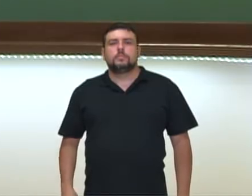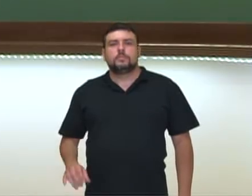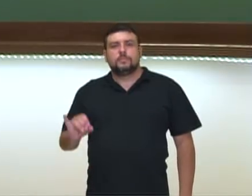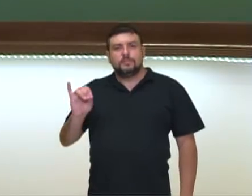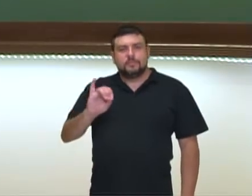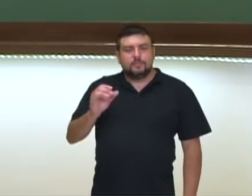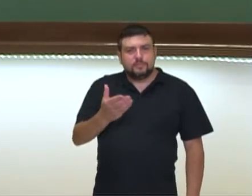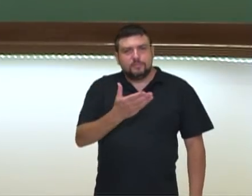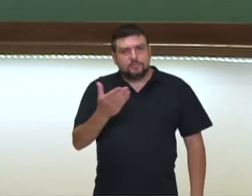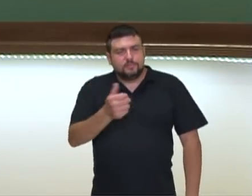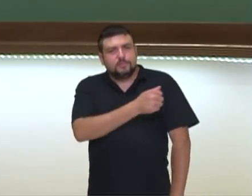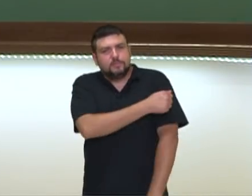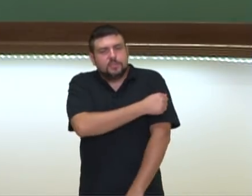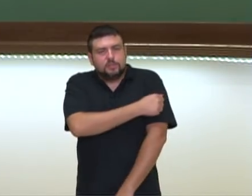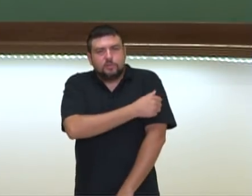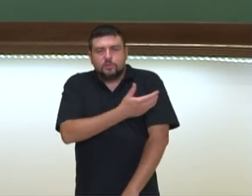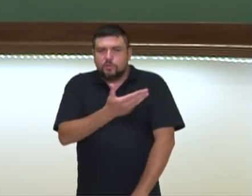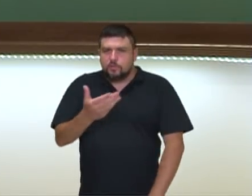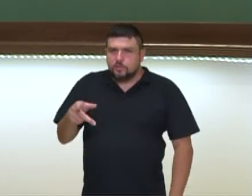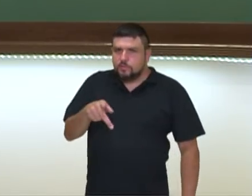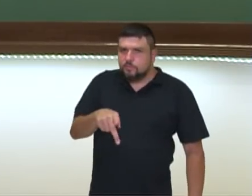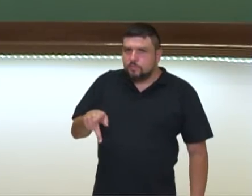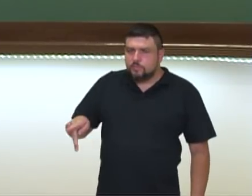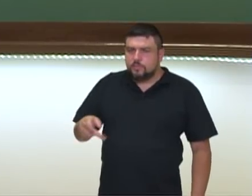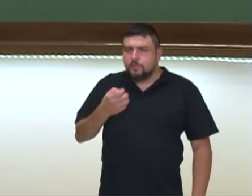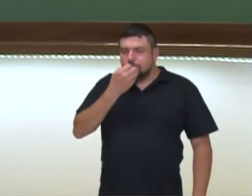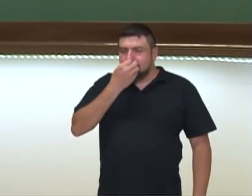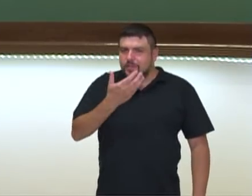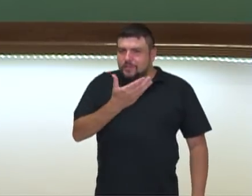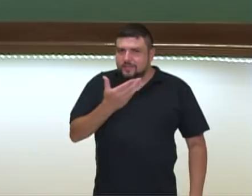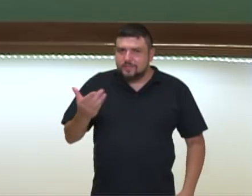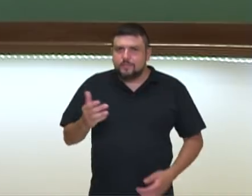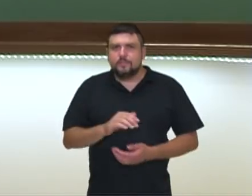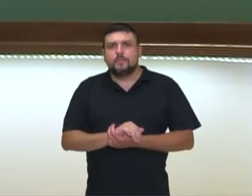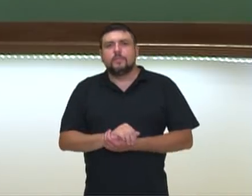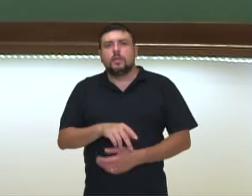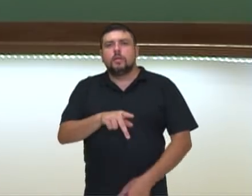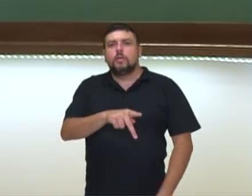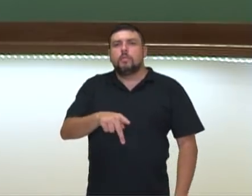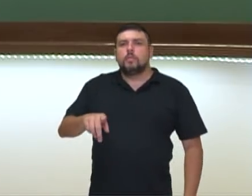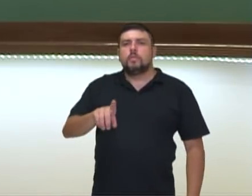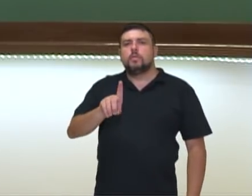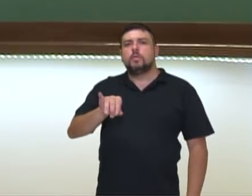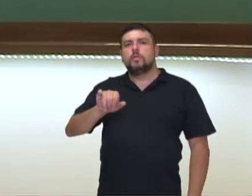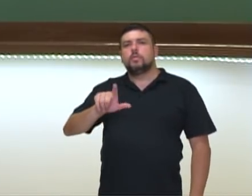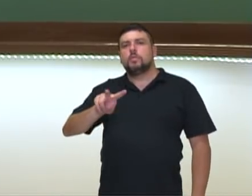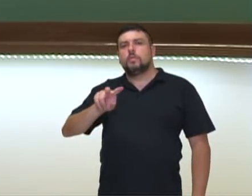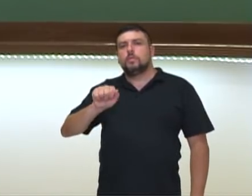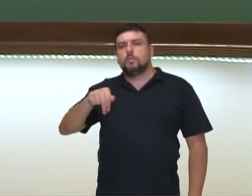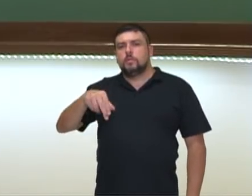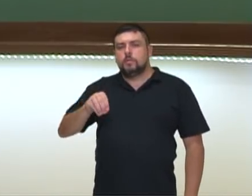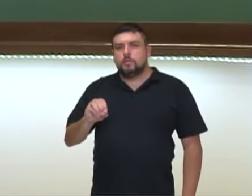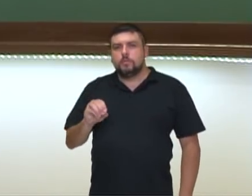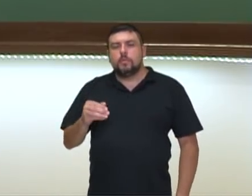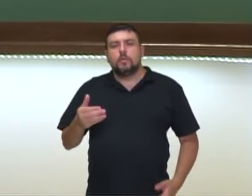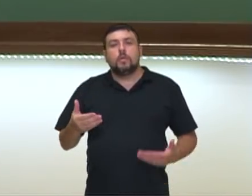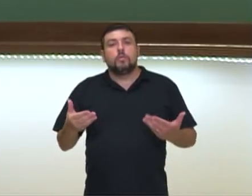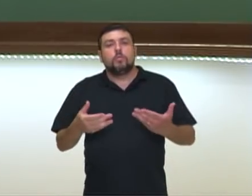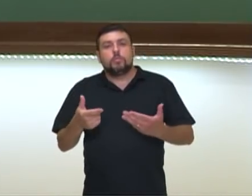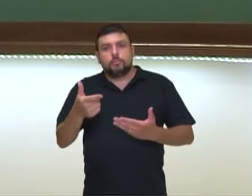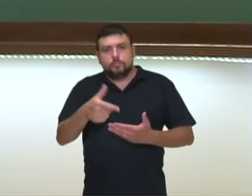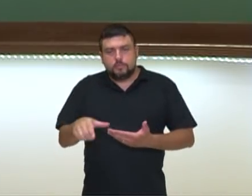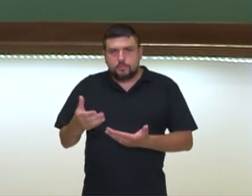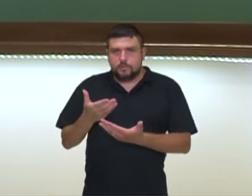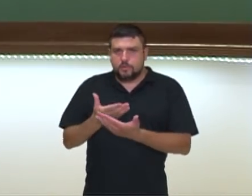Olá, alunos! Olá, professores! Tudo bem com vocês? Eu sou o professor Giovano Leder e nós vamos hoje, mais uma aula de